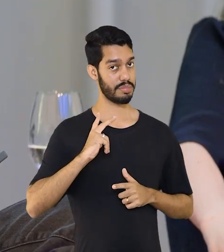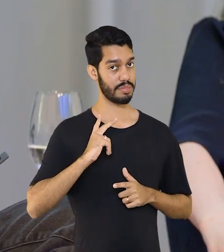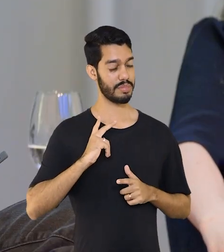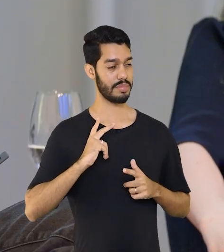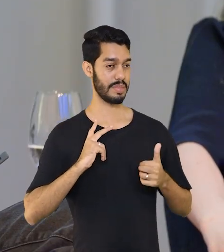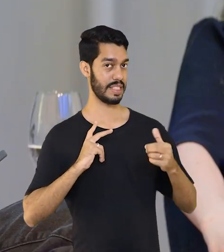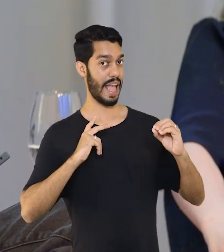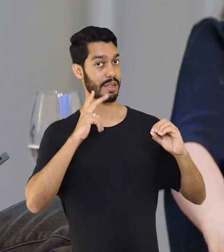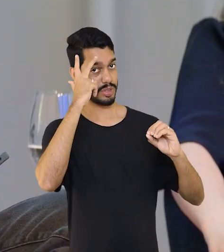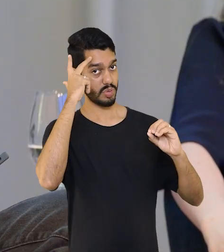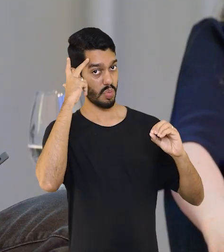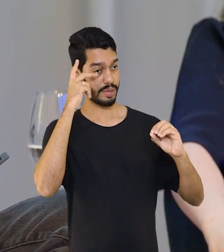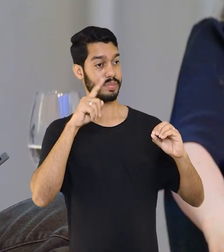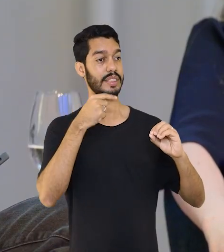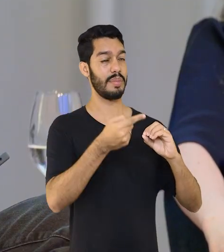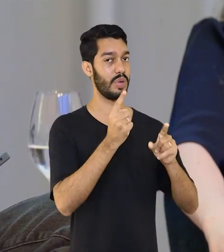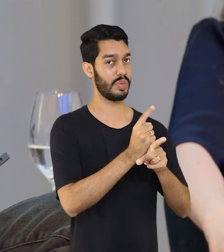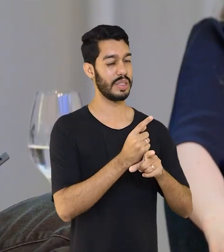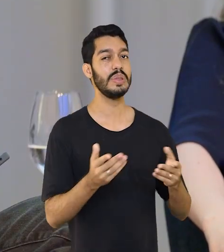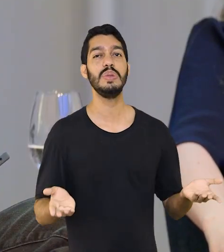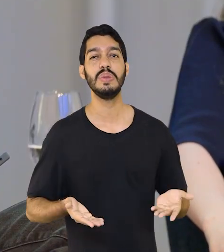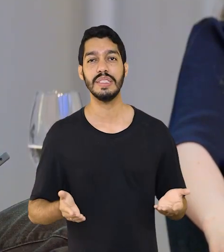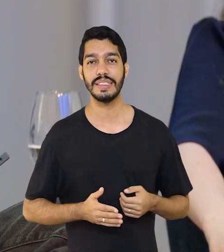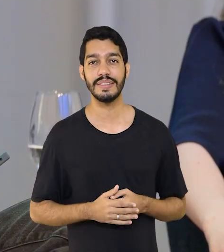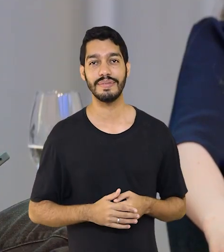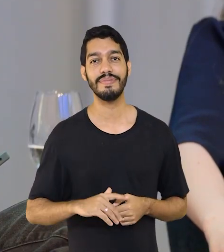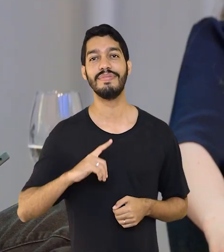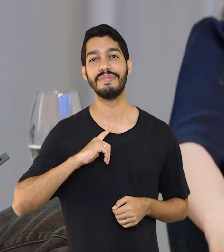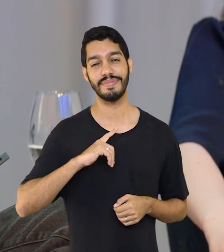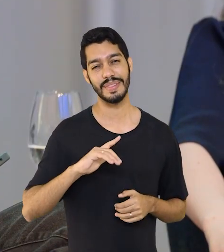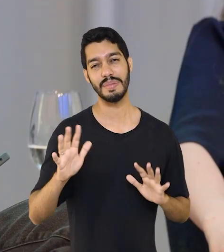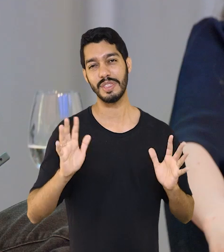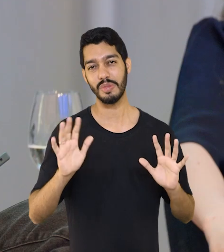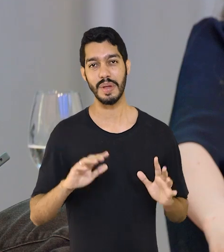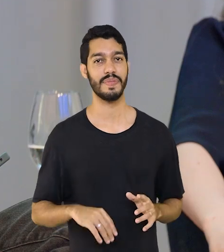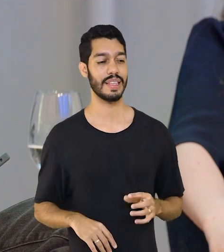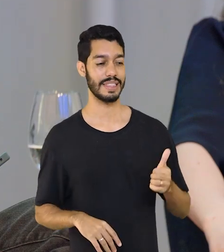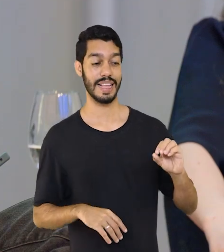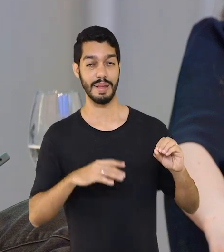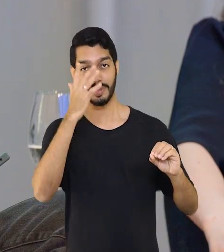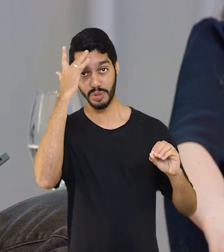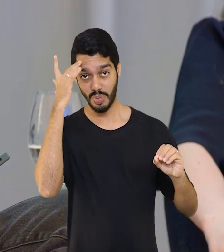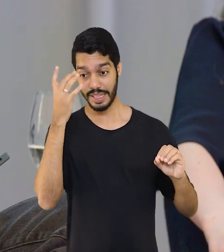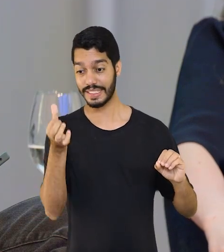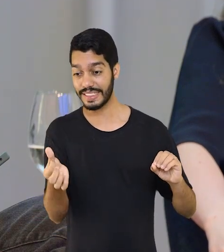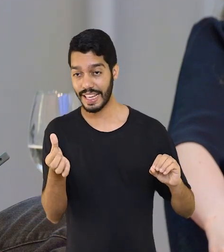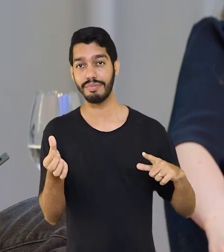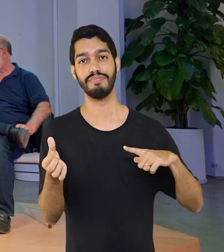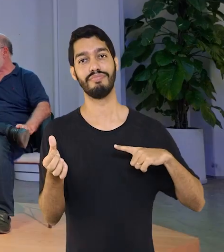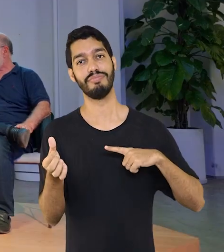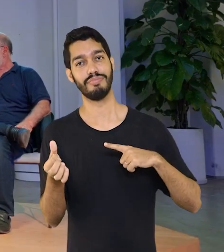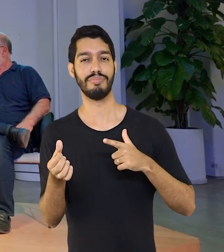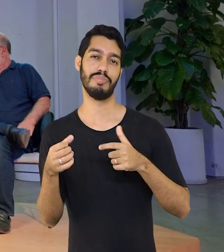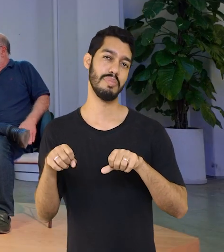individuais motorizados a cada 10 pessoas. Se a gente for olhar hoje em dia, isso já está em quase 6 a cada 10